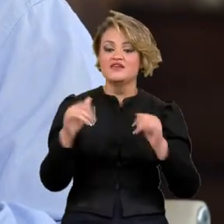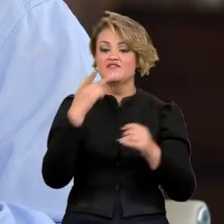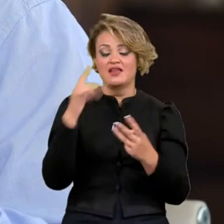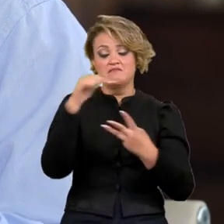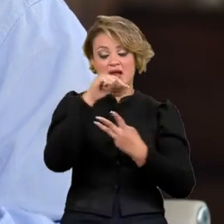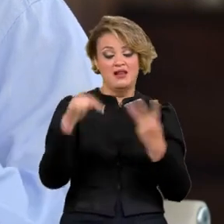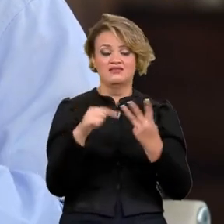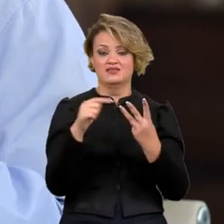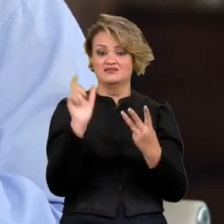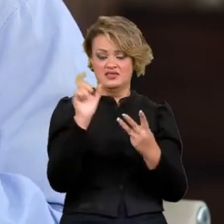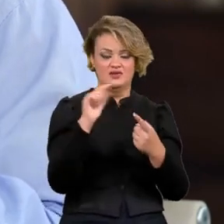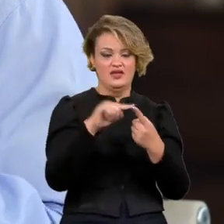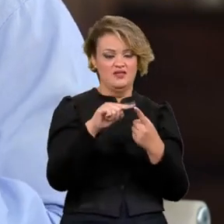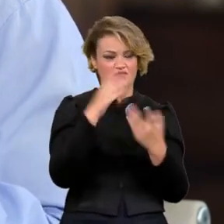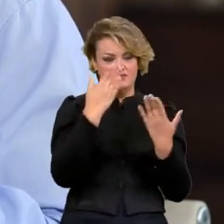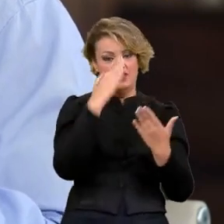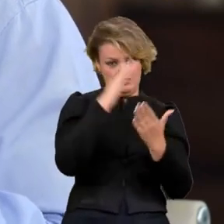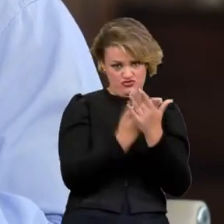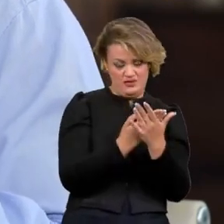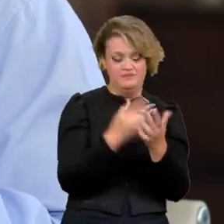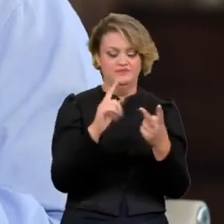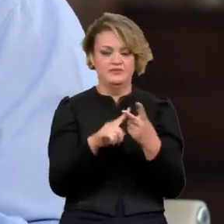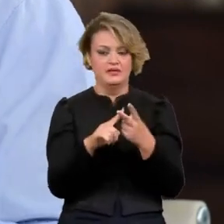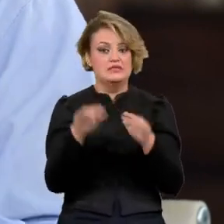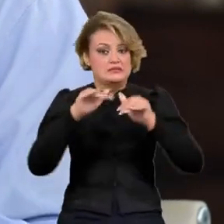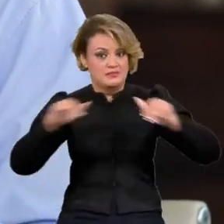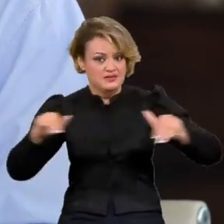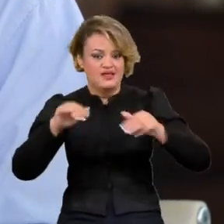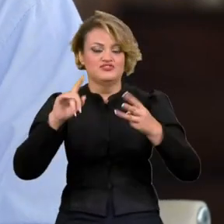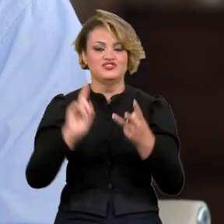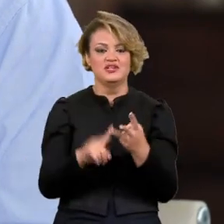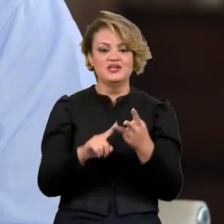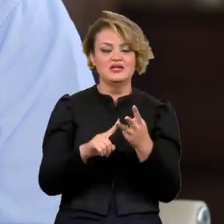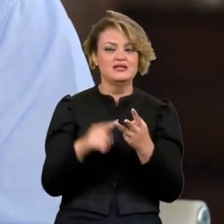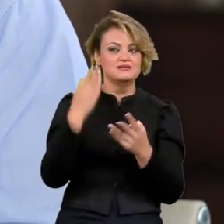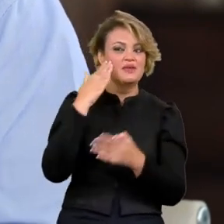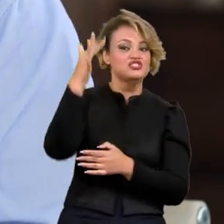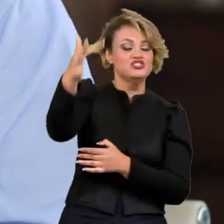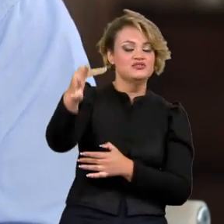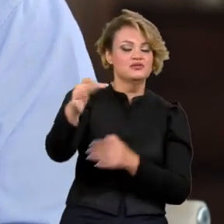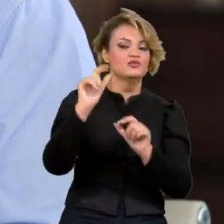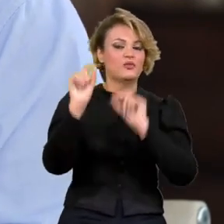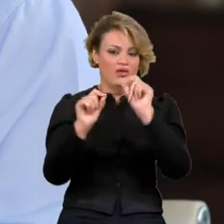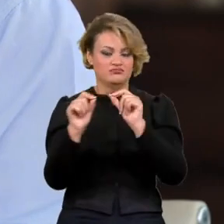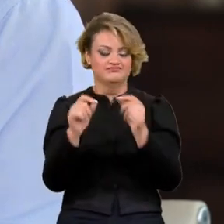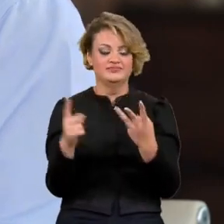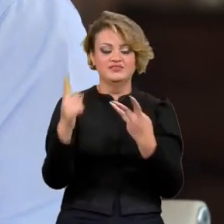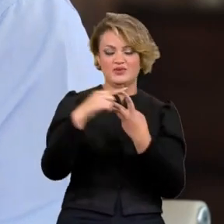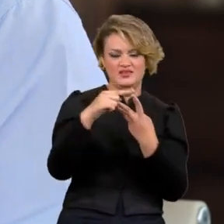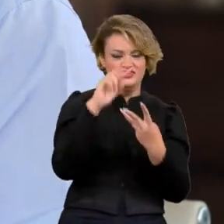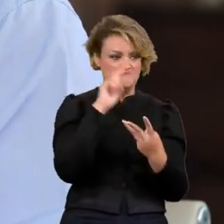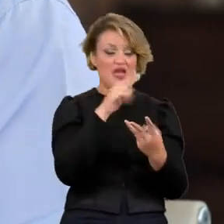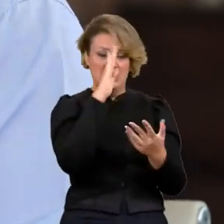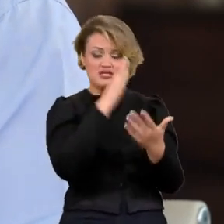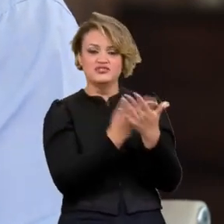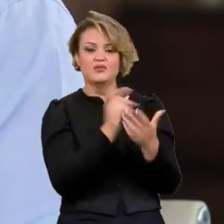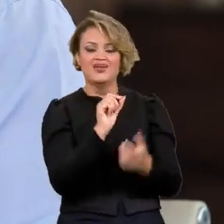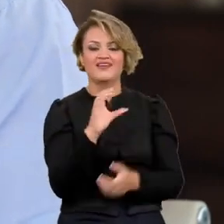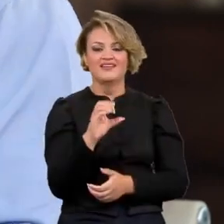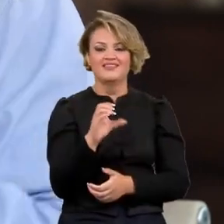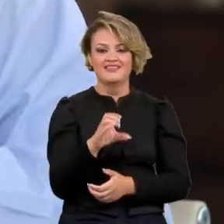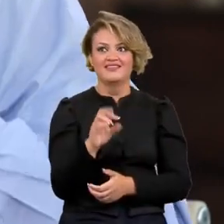estabilidade e previsibilidade a credibilidade é o governo tem que ter junto